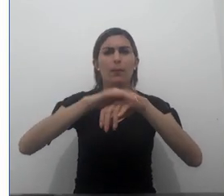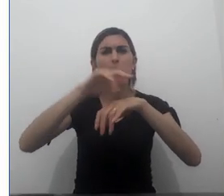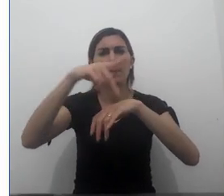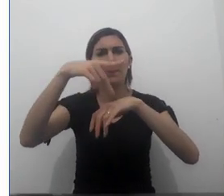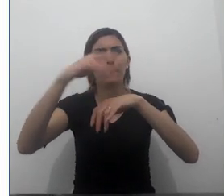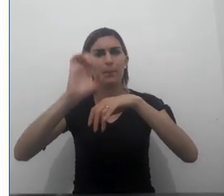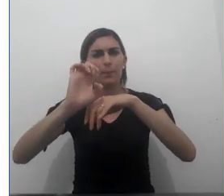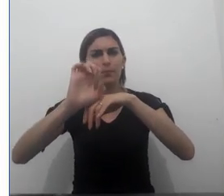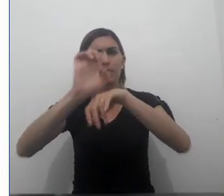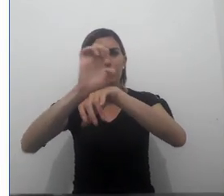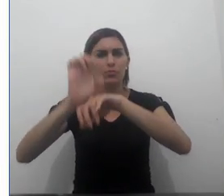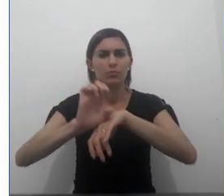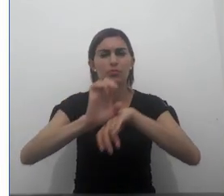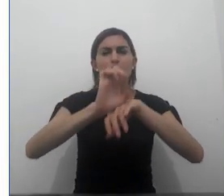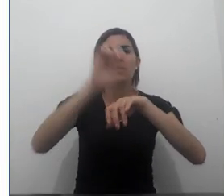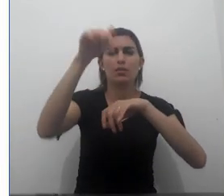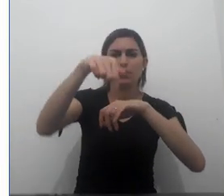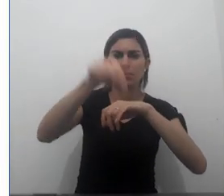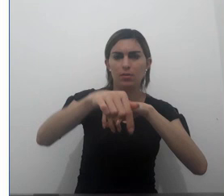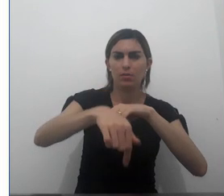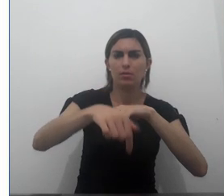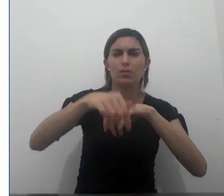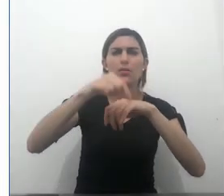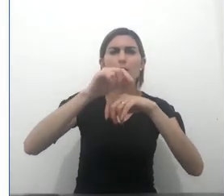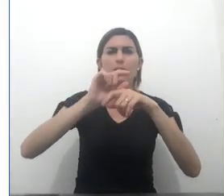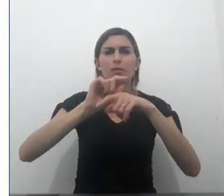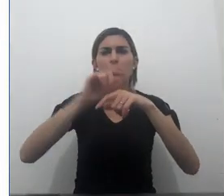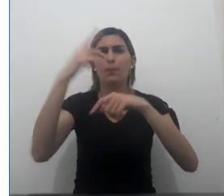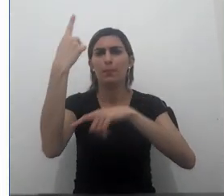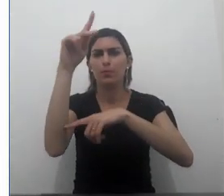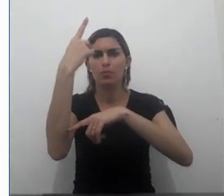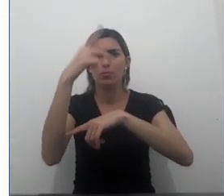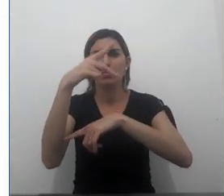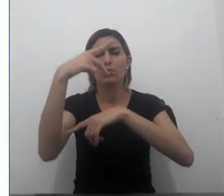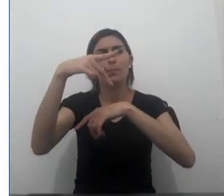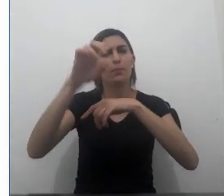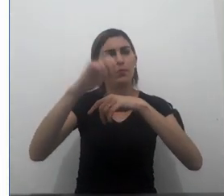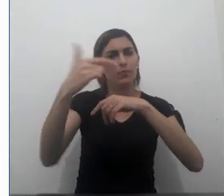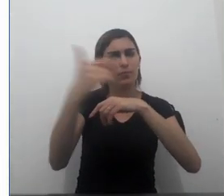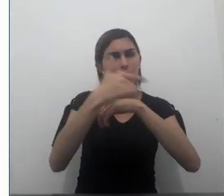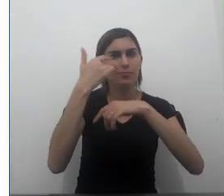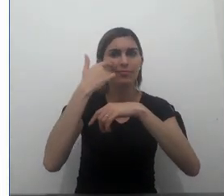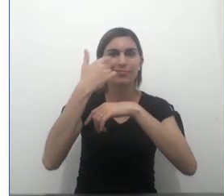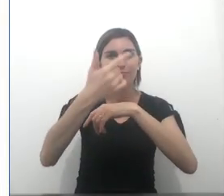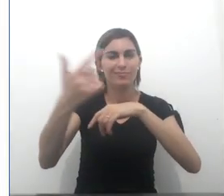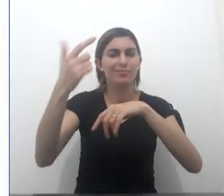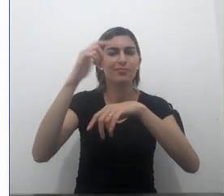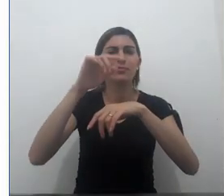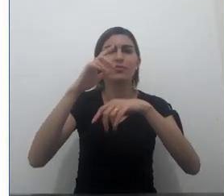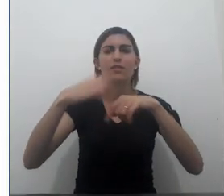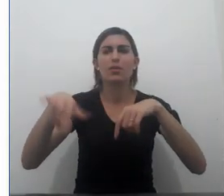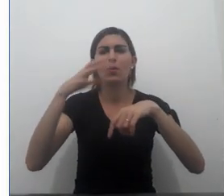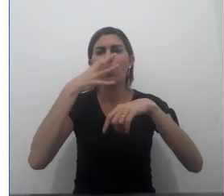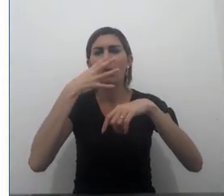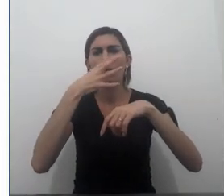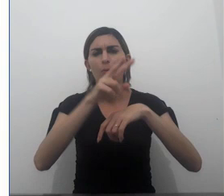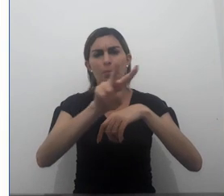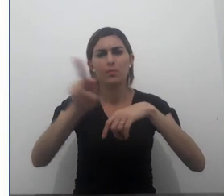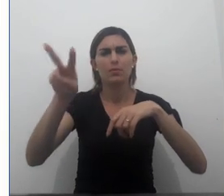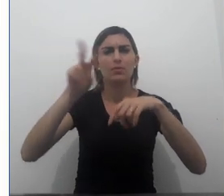você vê aí a PE-22, tá? Aqui no município de Olinda Paulista. Então, você consegue observar